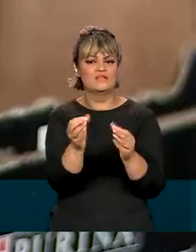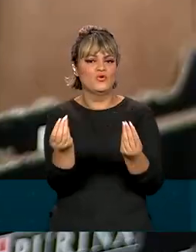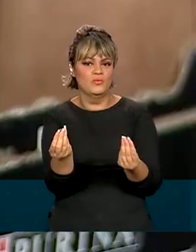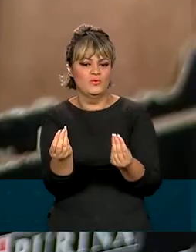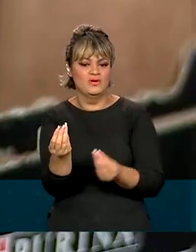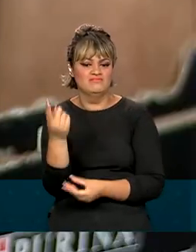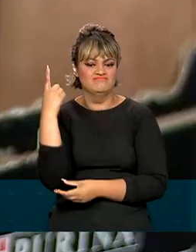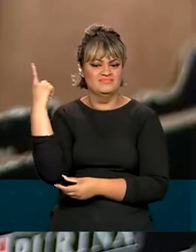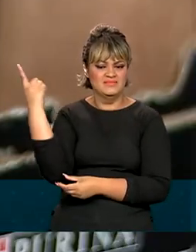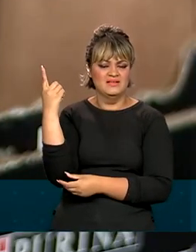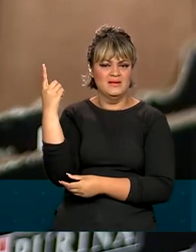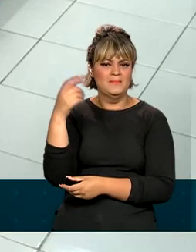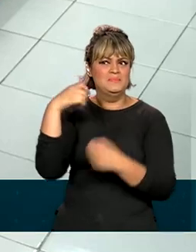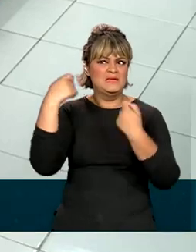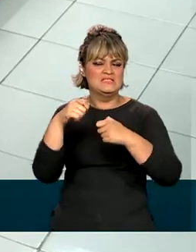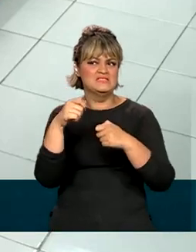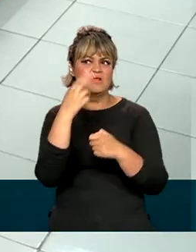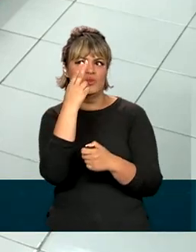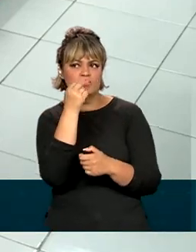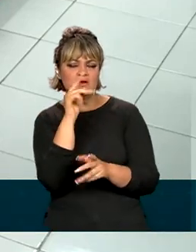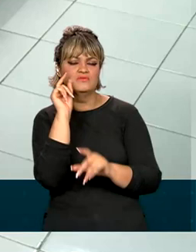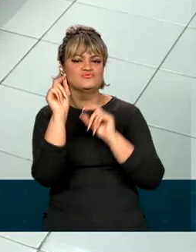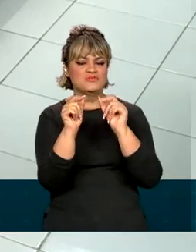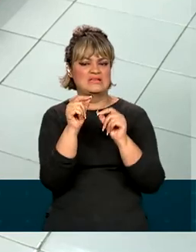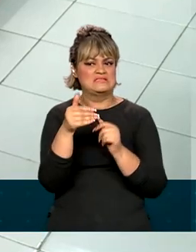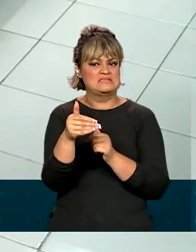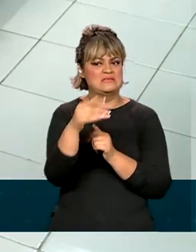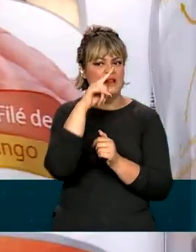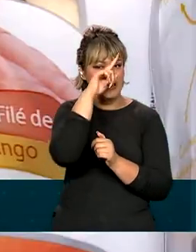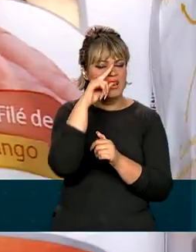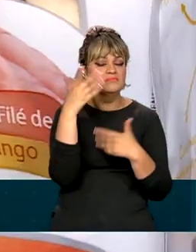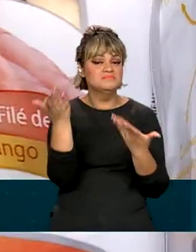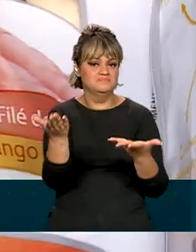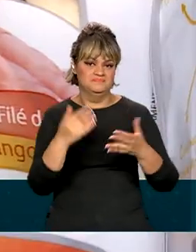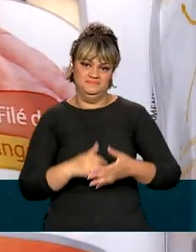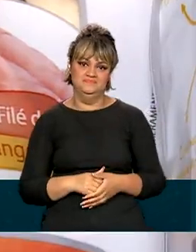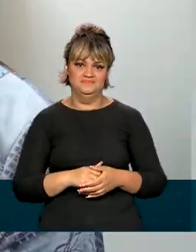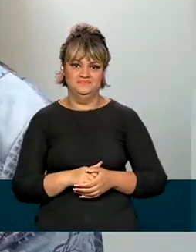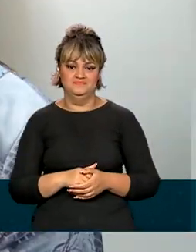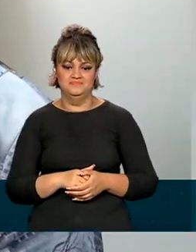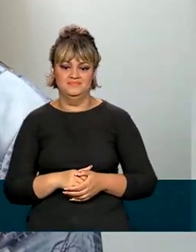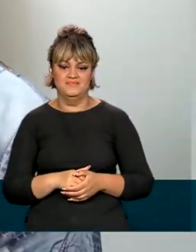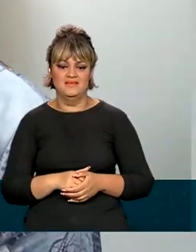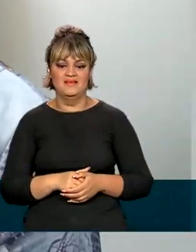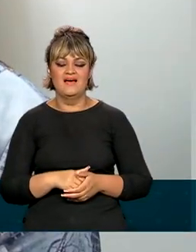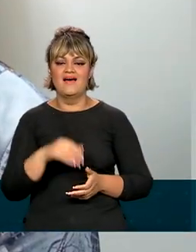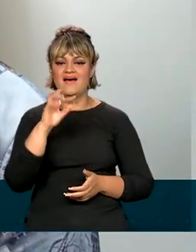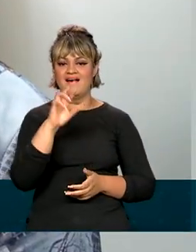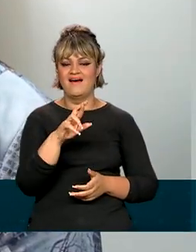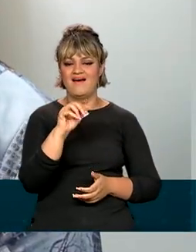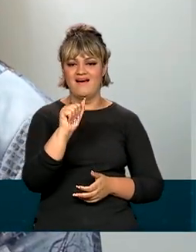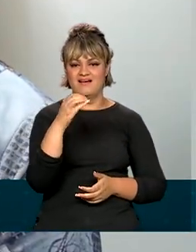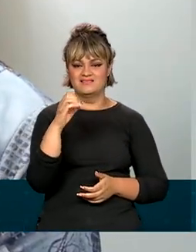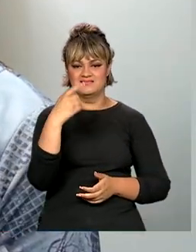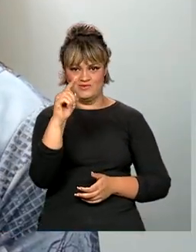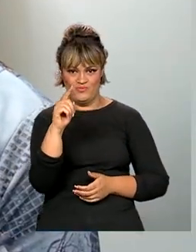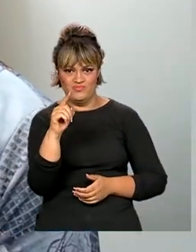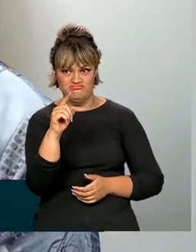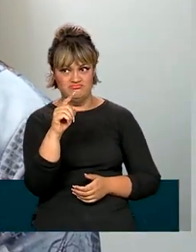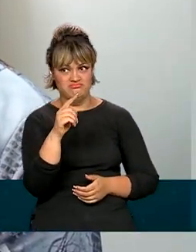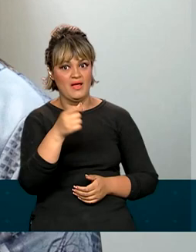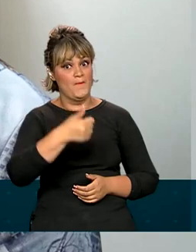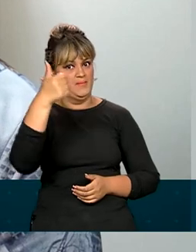é saber o que é essencial e o que pode causar prejuízos à saúde animal a ração ainda seria o melhor opção